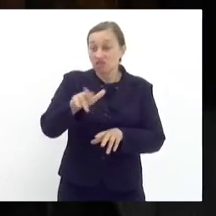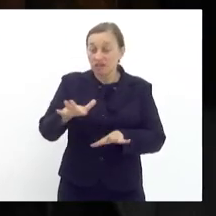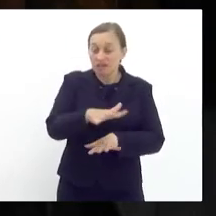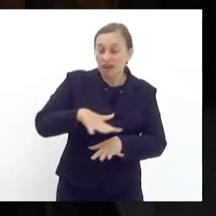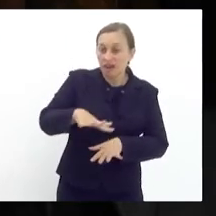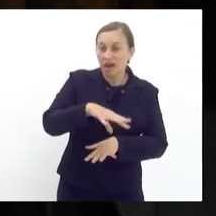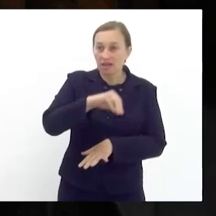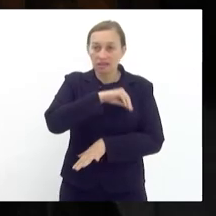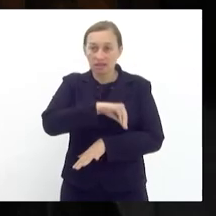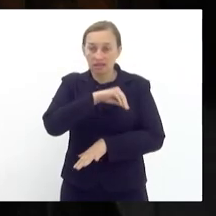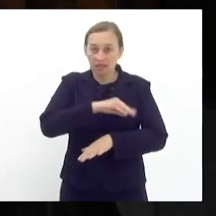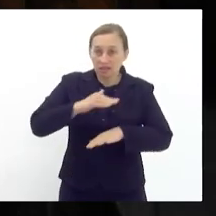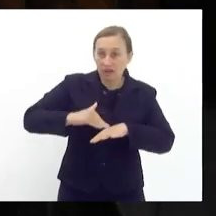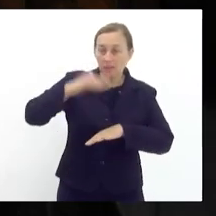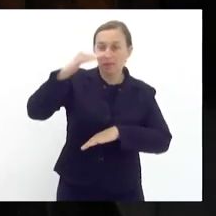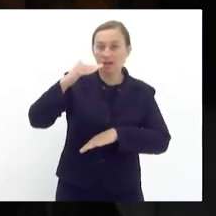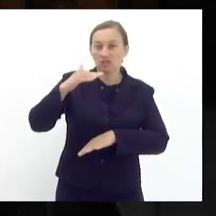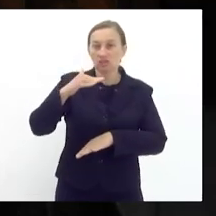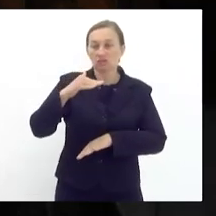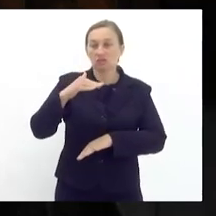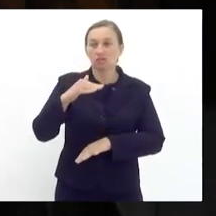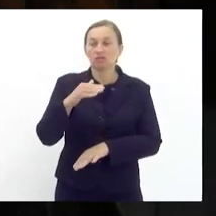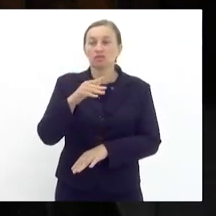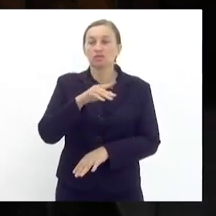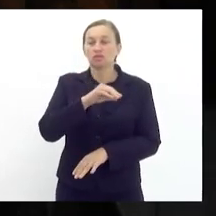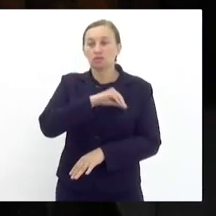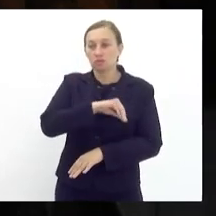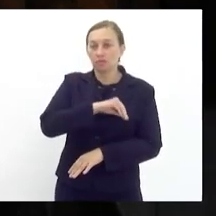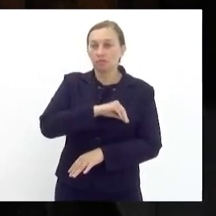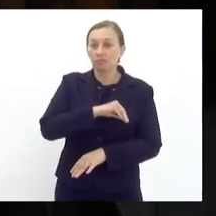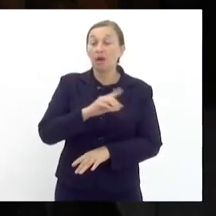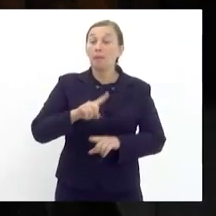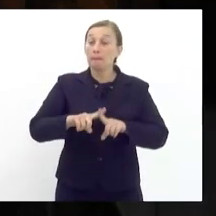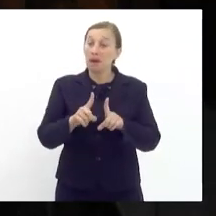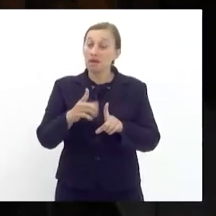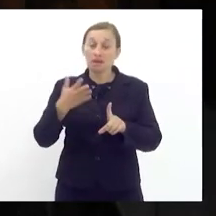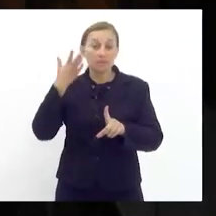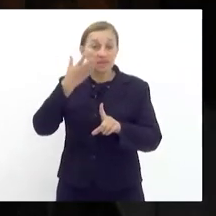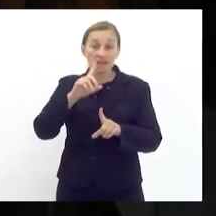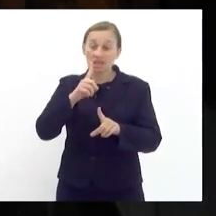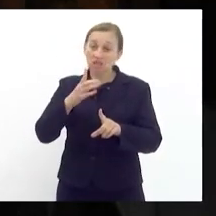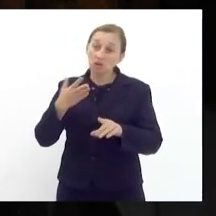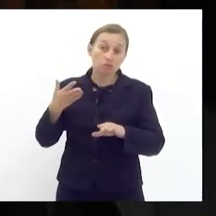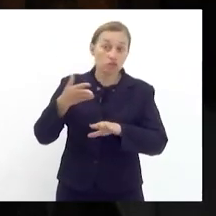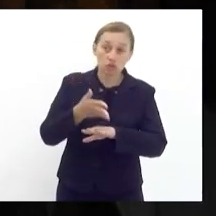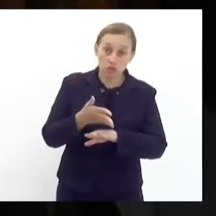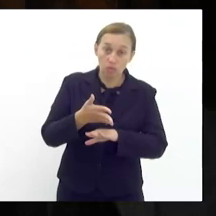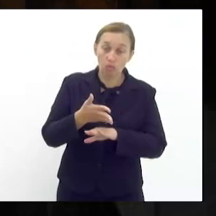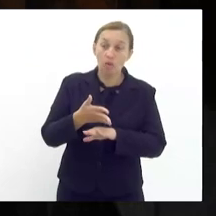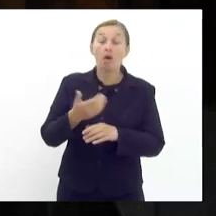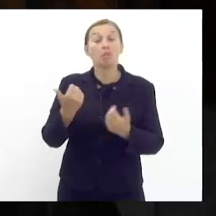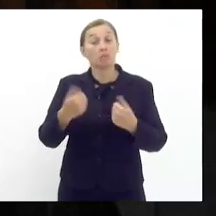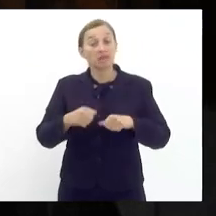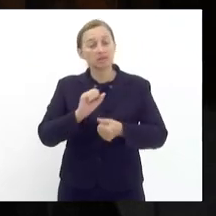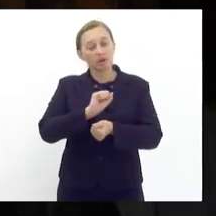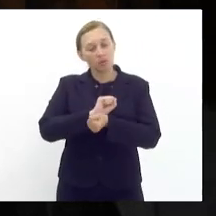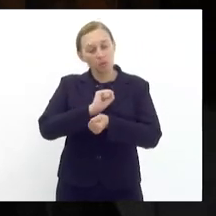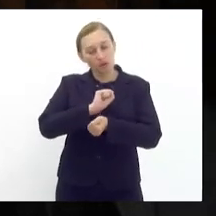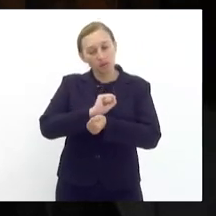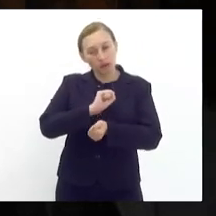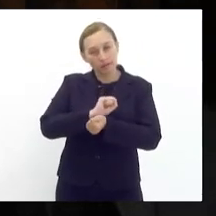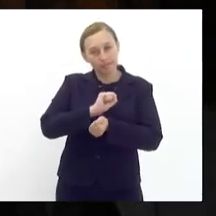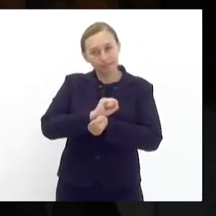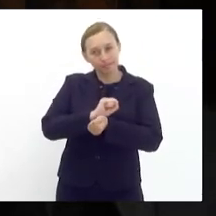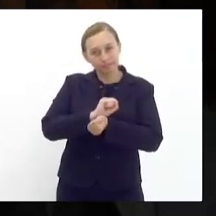que estiverem em cima do piso mas como a mensagem não chegou precisamos aguardar que